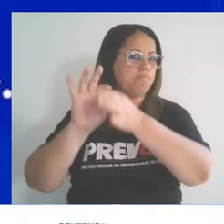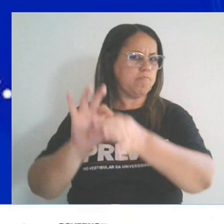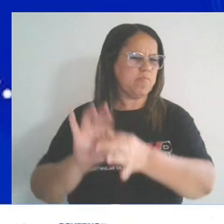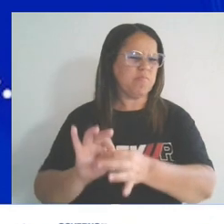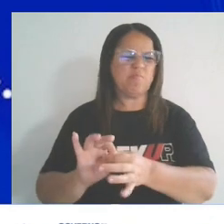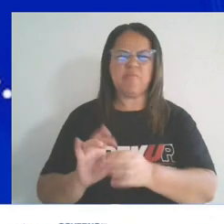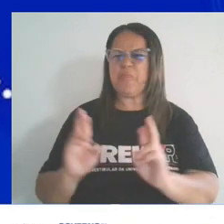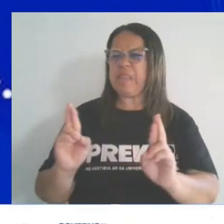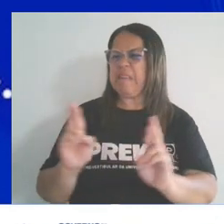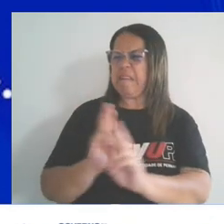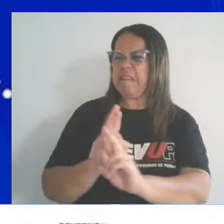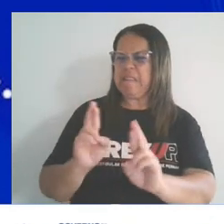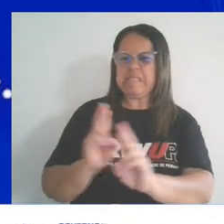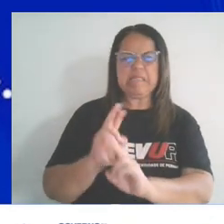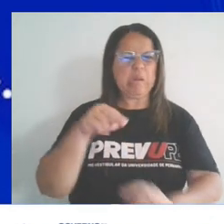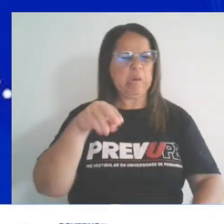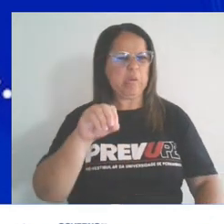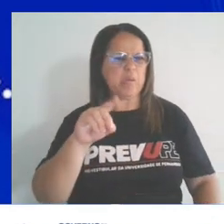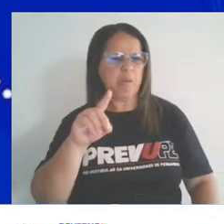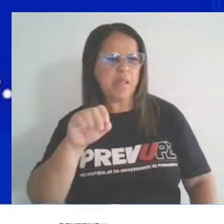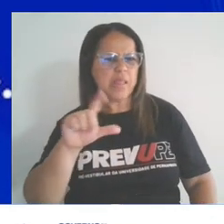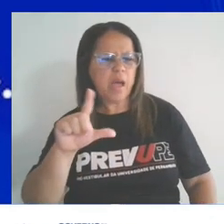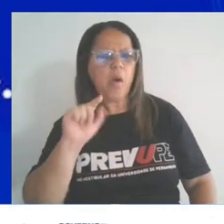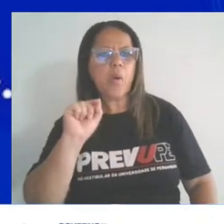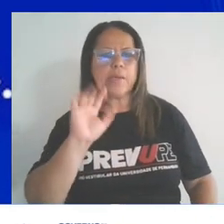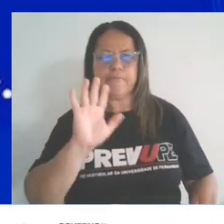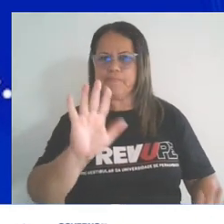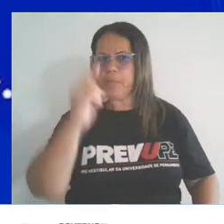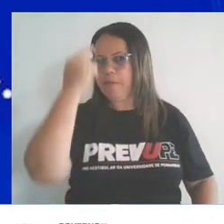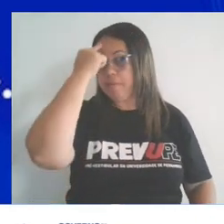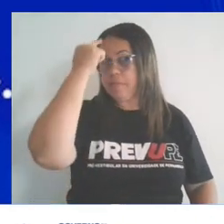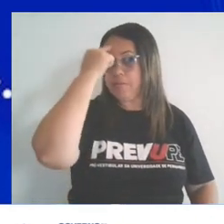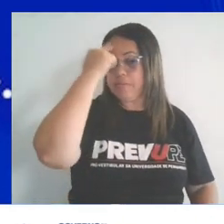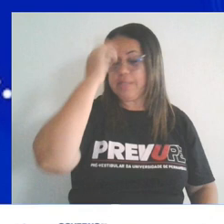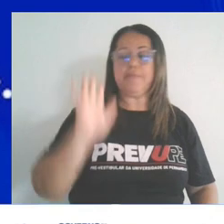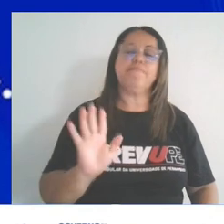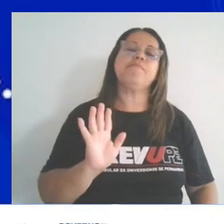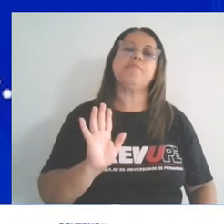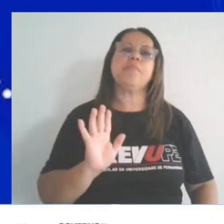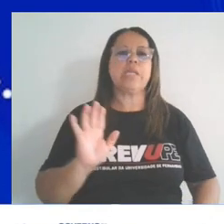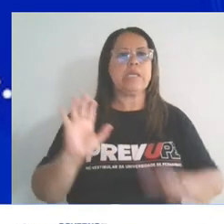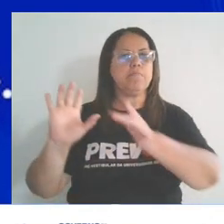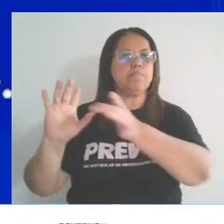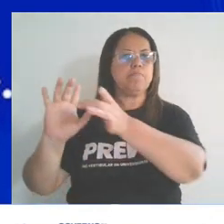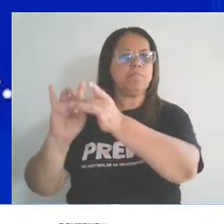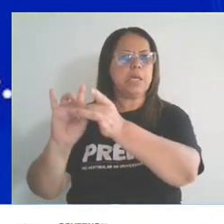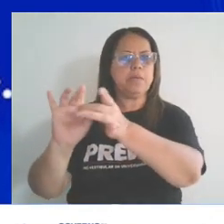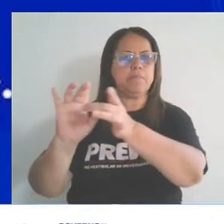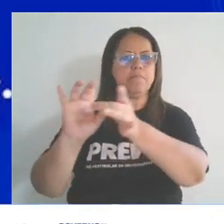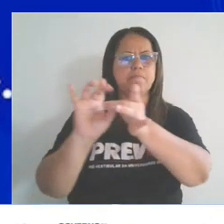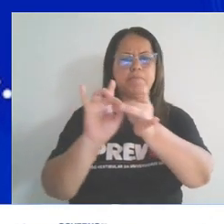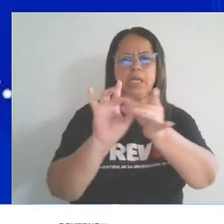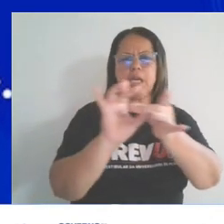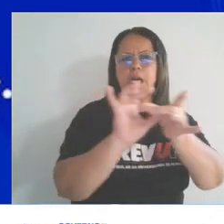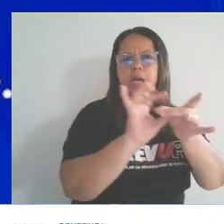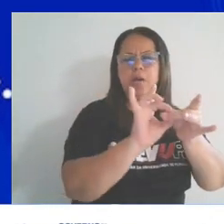Relação nodal, professor, o que seria isso? Pense o seguinte, cada elemento central de uma rede funciona como se fosse um nó,